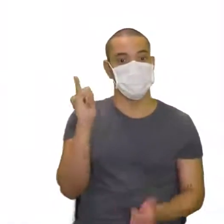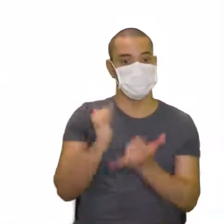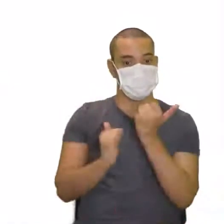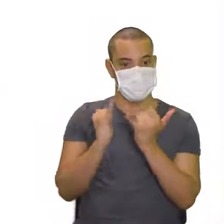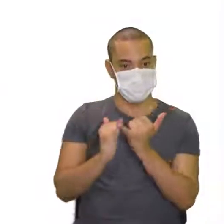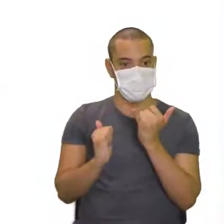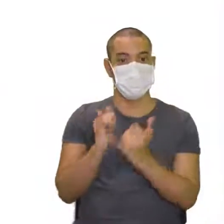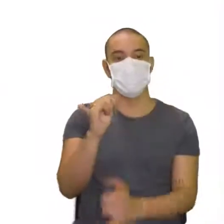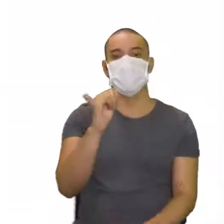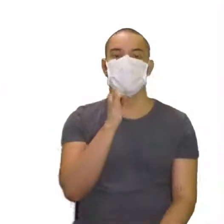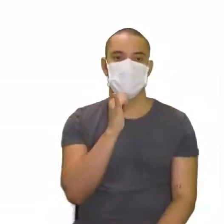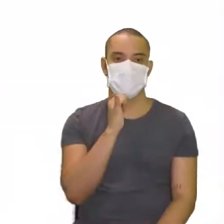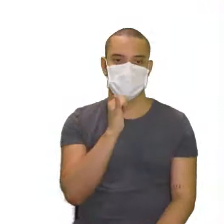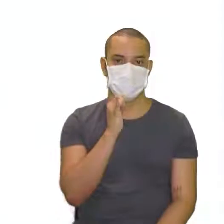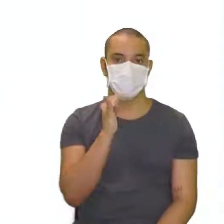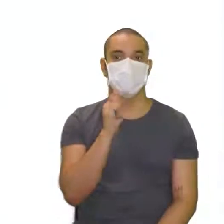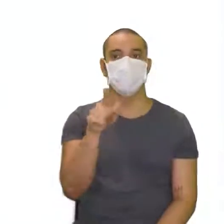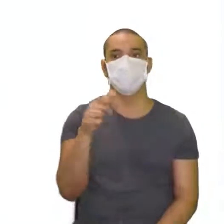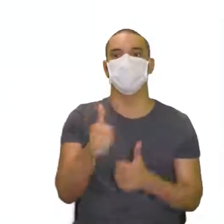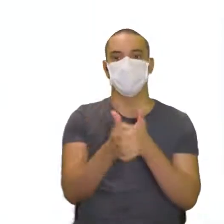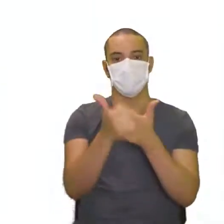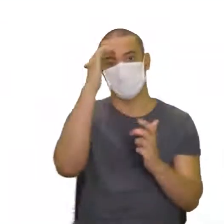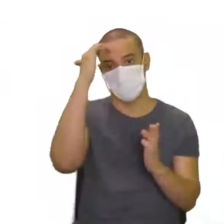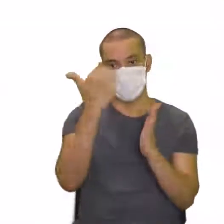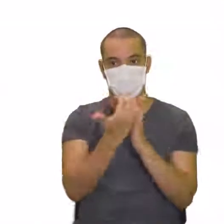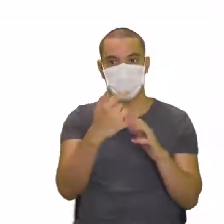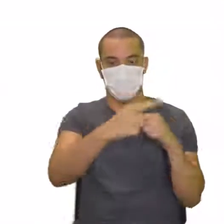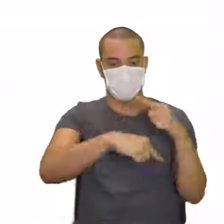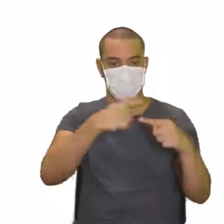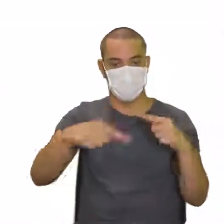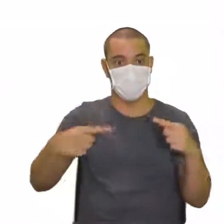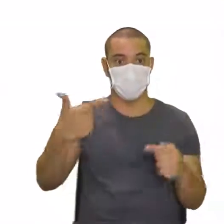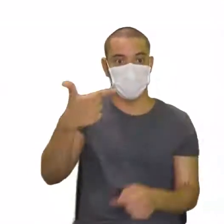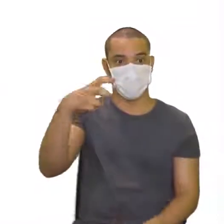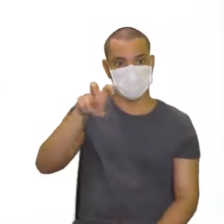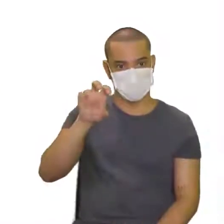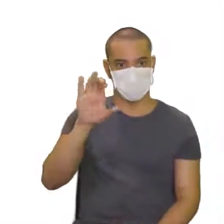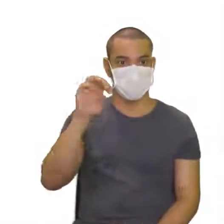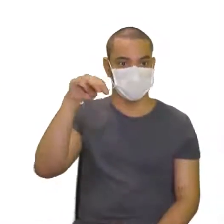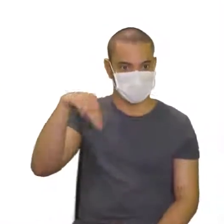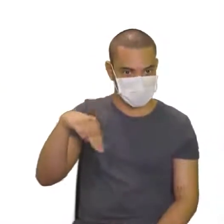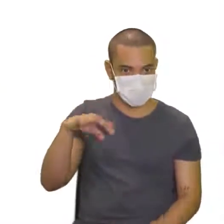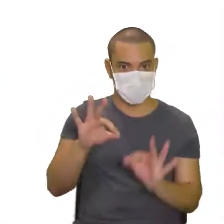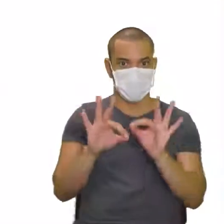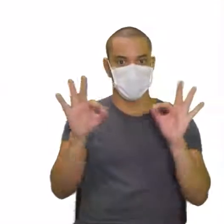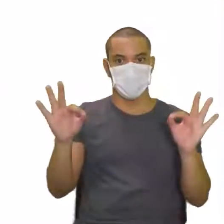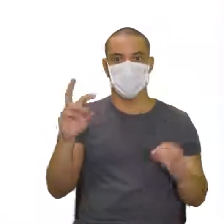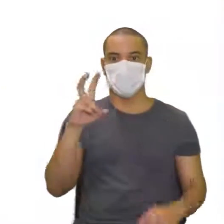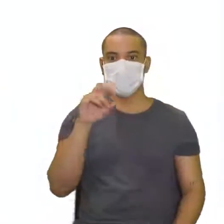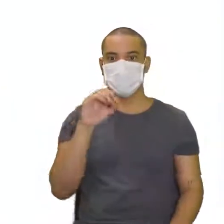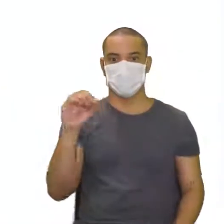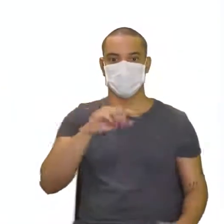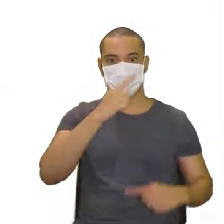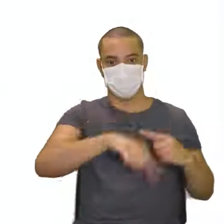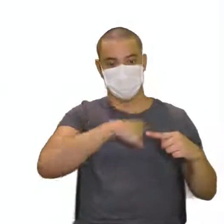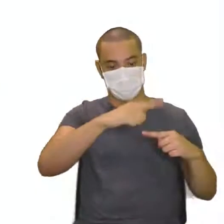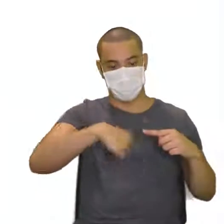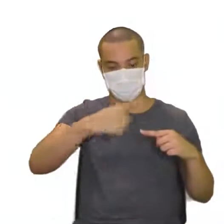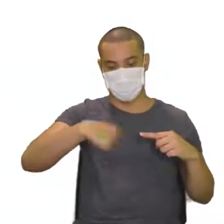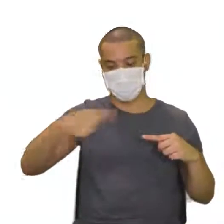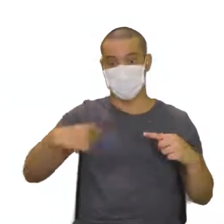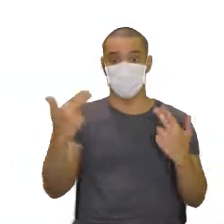só um exemplozinho. Considere um solenoide de 25 centímetros de comprimento e 500 espiras